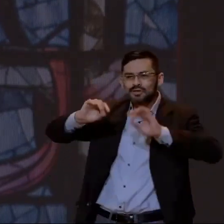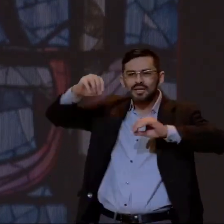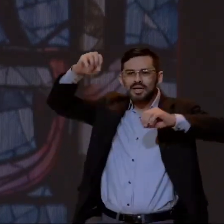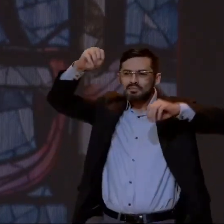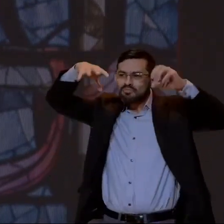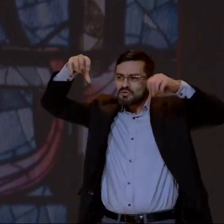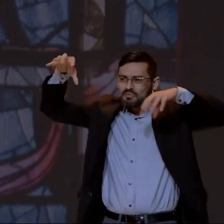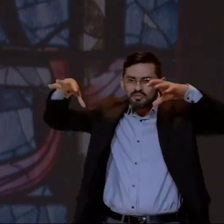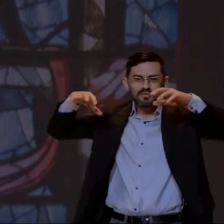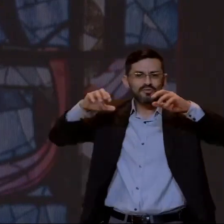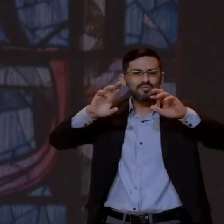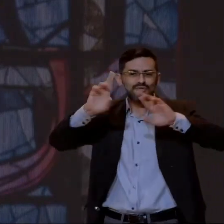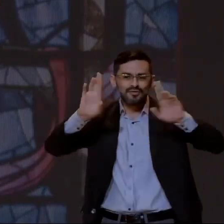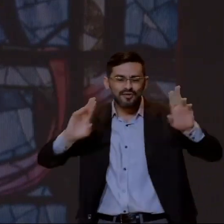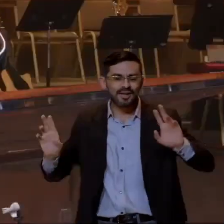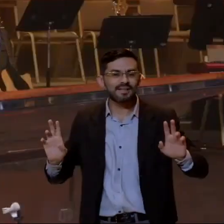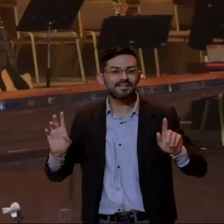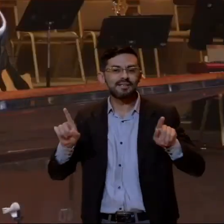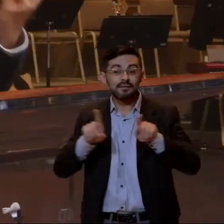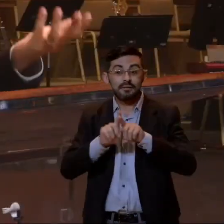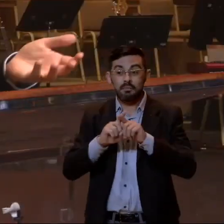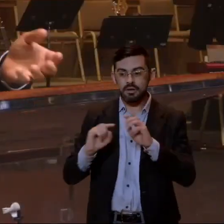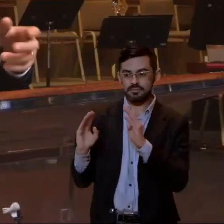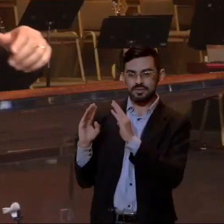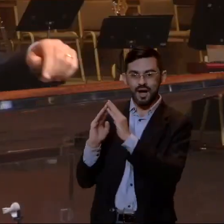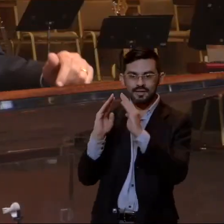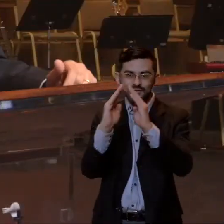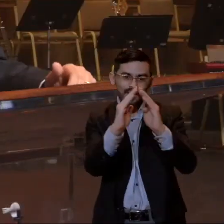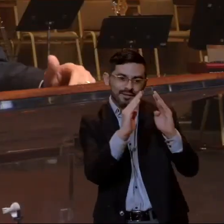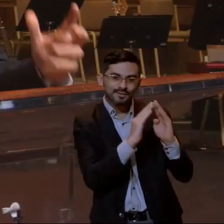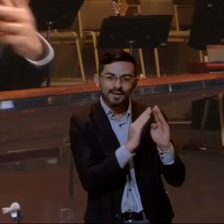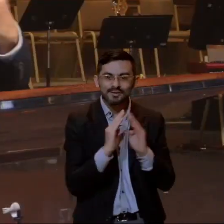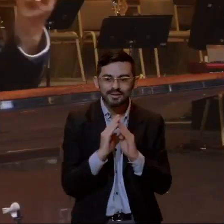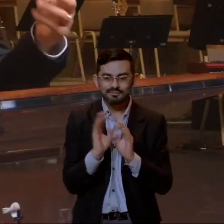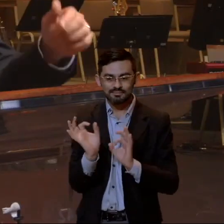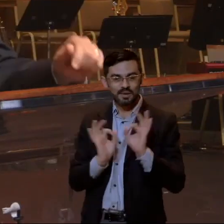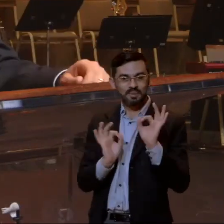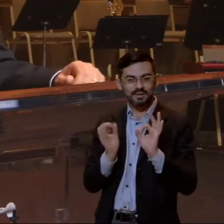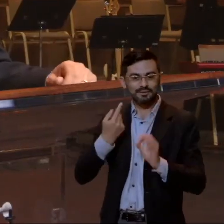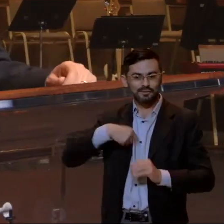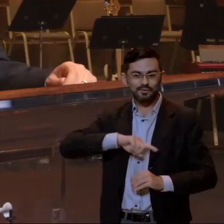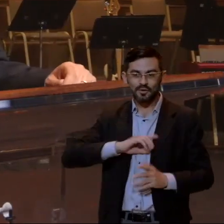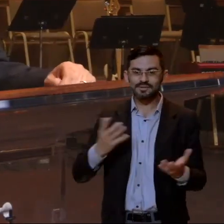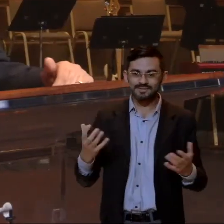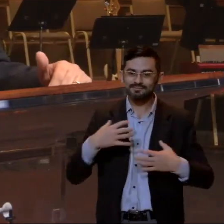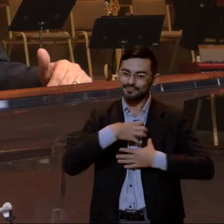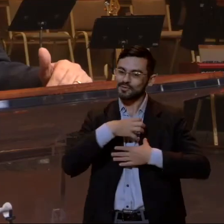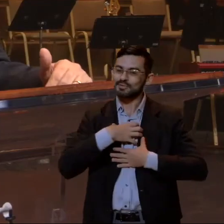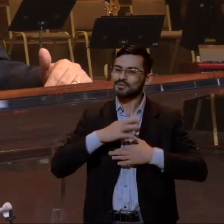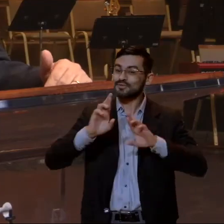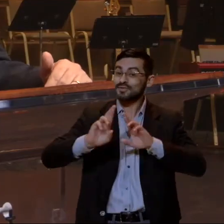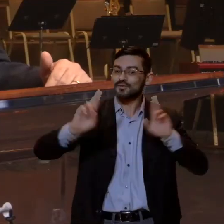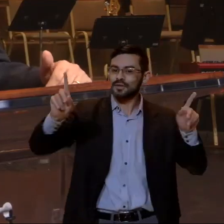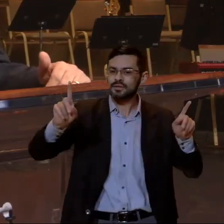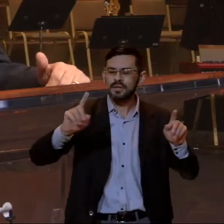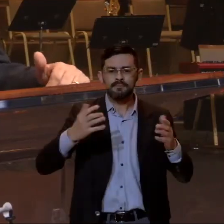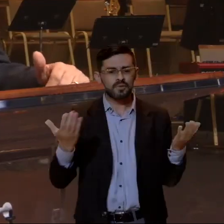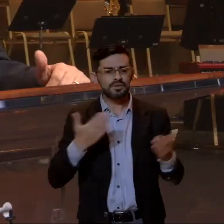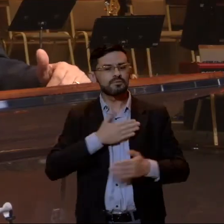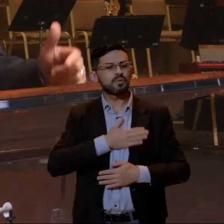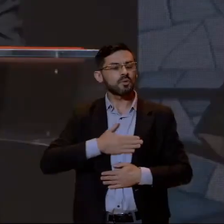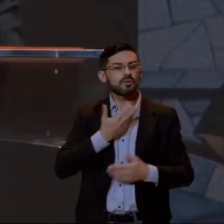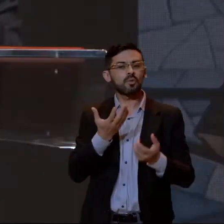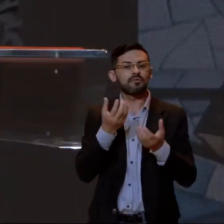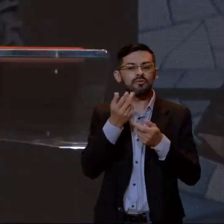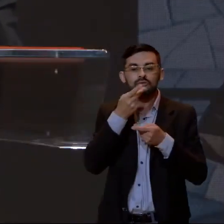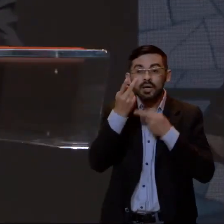luzes chegando, e as nossas casas também vão se preparando, a gente se prepara de um jeito especial. Eu gostaria de falar com você